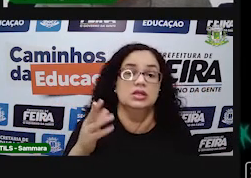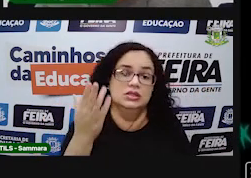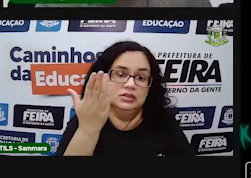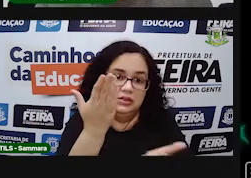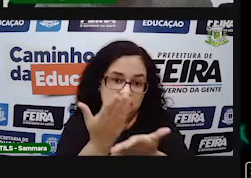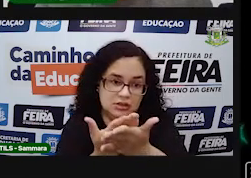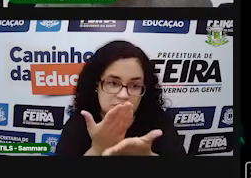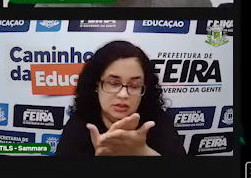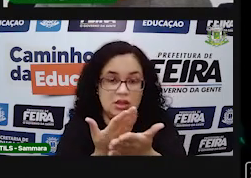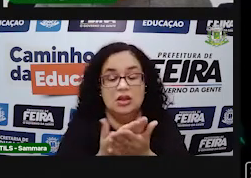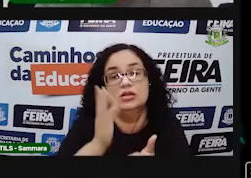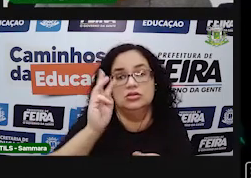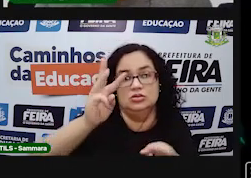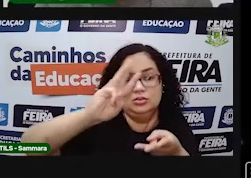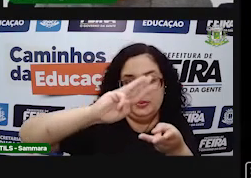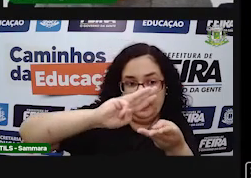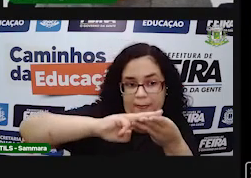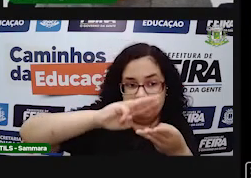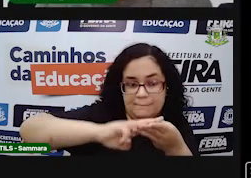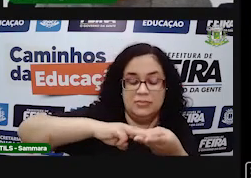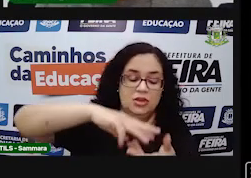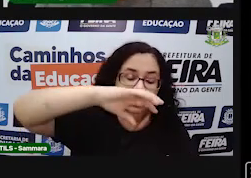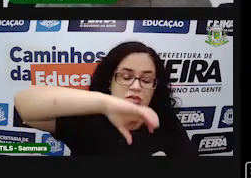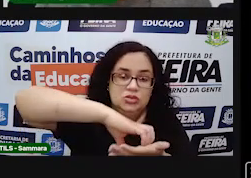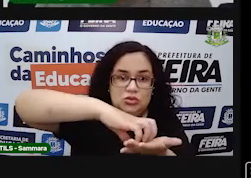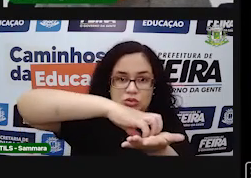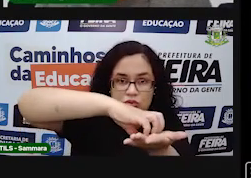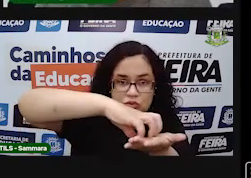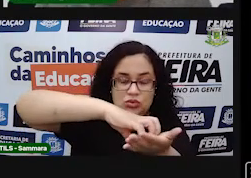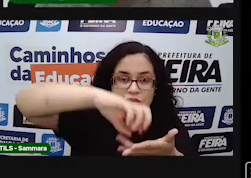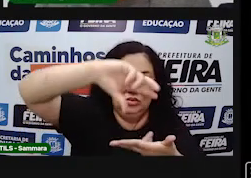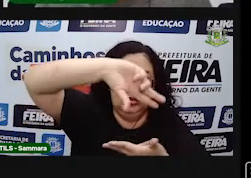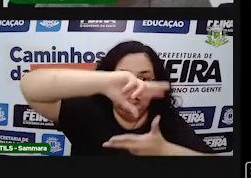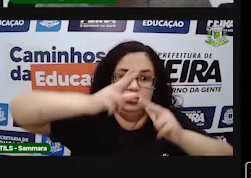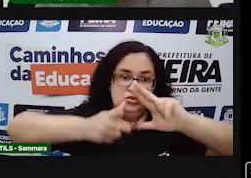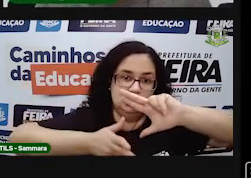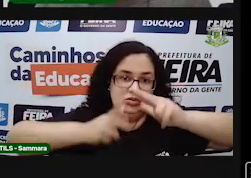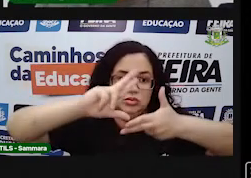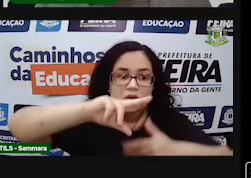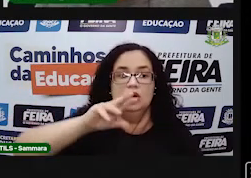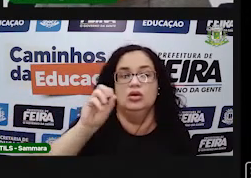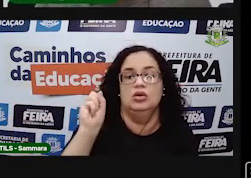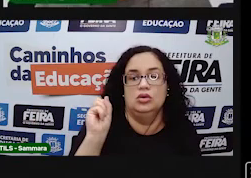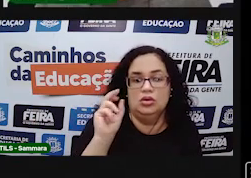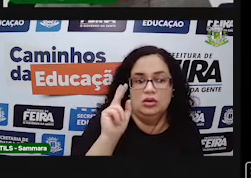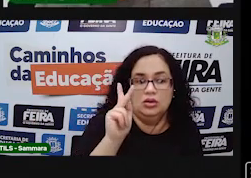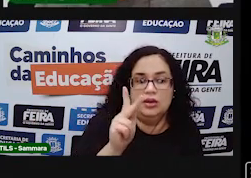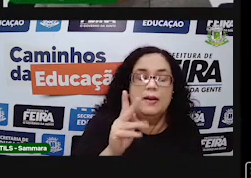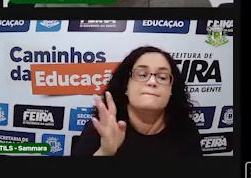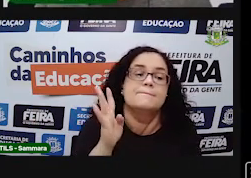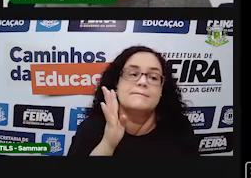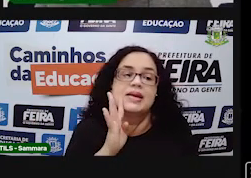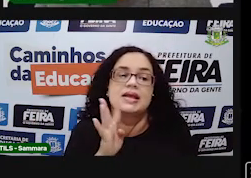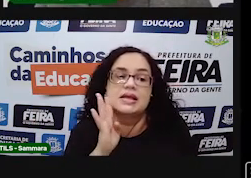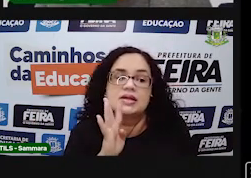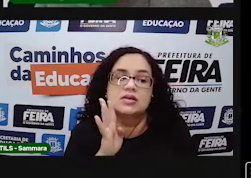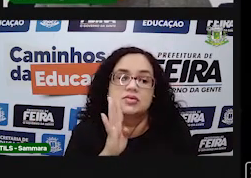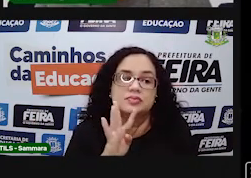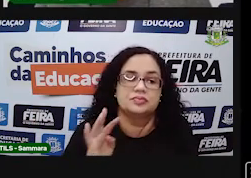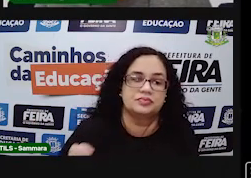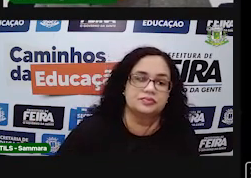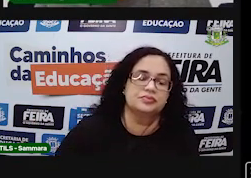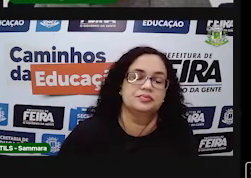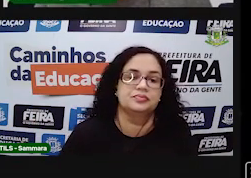vimos nessas aulas de matemática sobre sólidos geométricos. Tá bom?